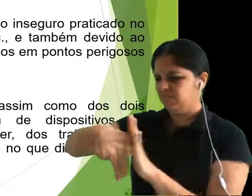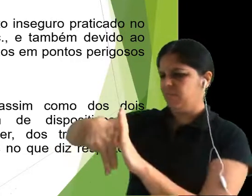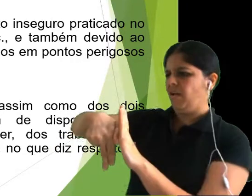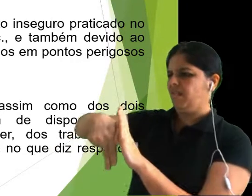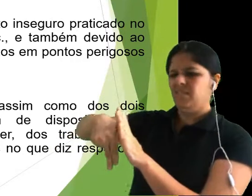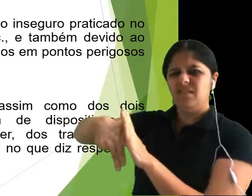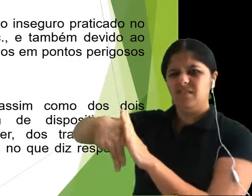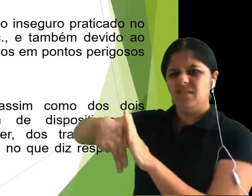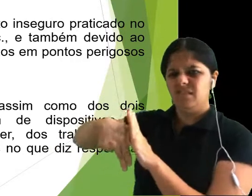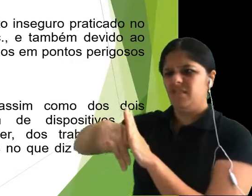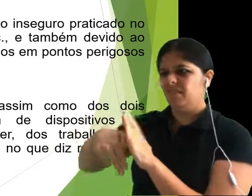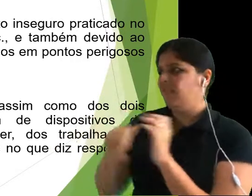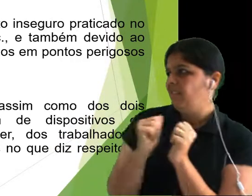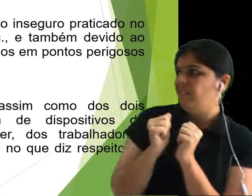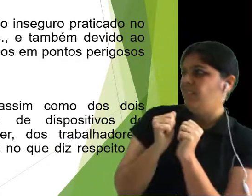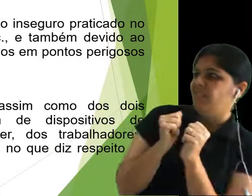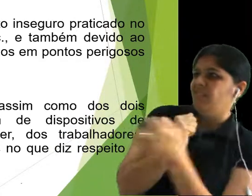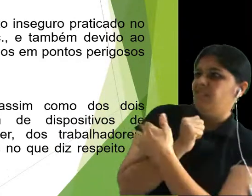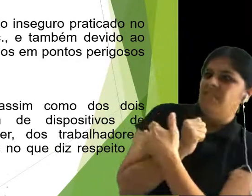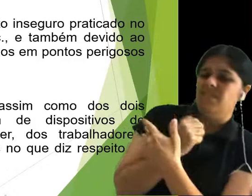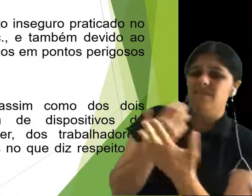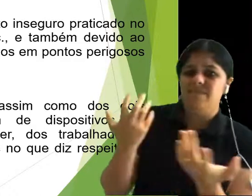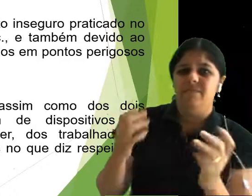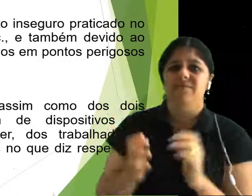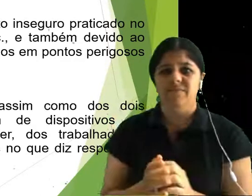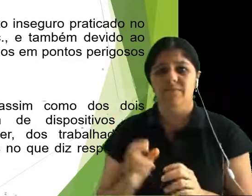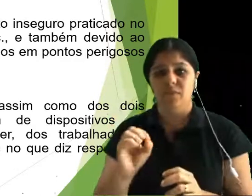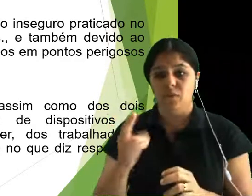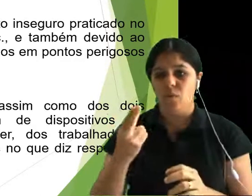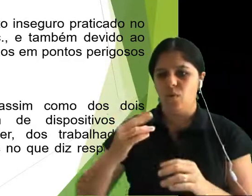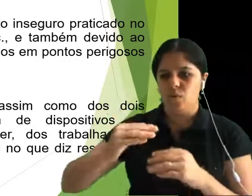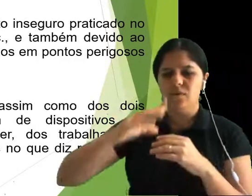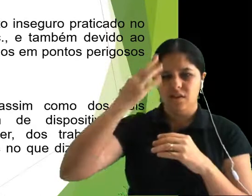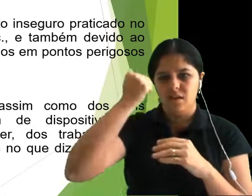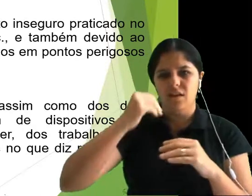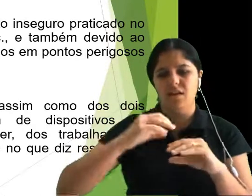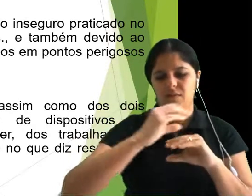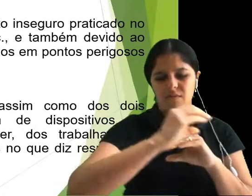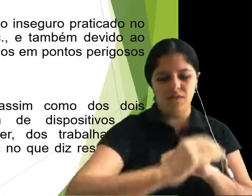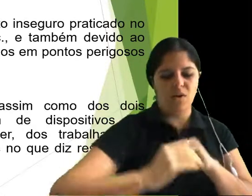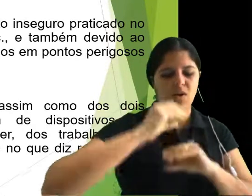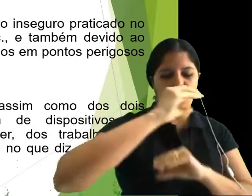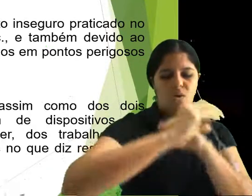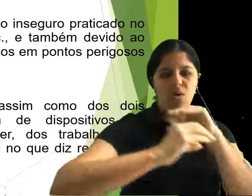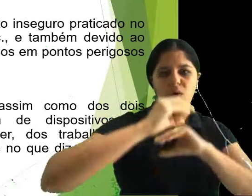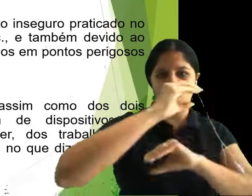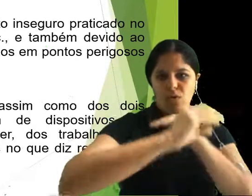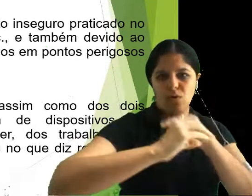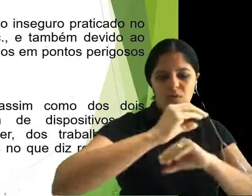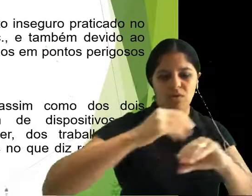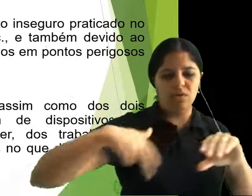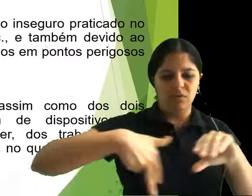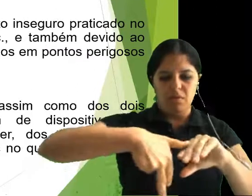te prensa entre. Ou às vezes você tem dois rolos compressores, ou tem dois objetos móveis que prensa